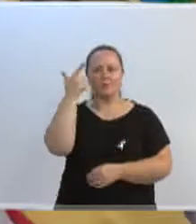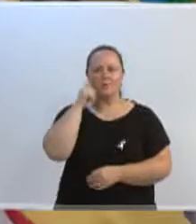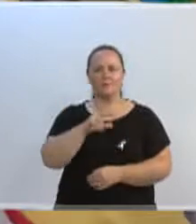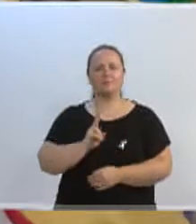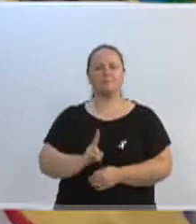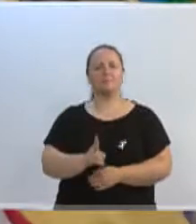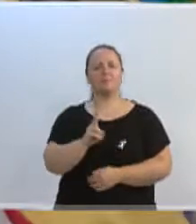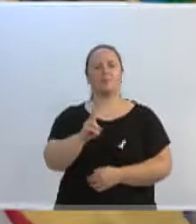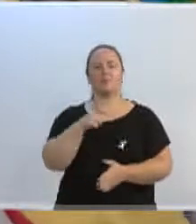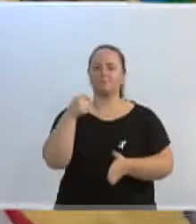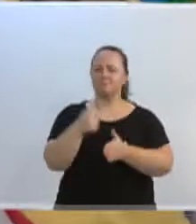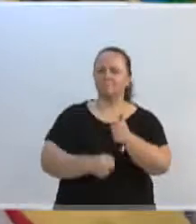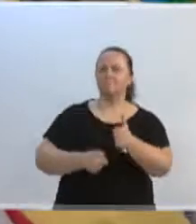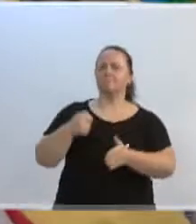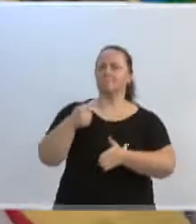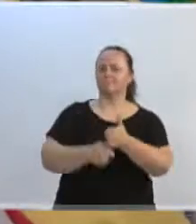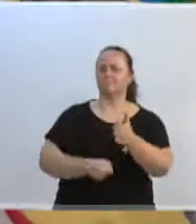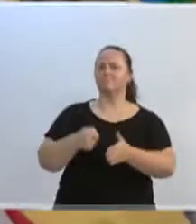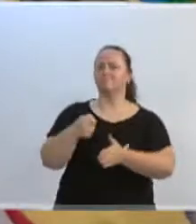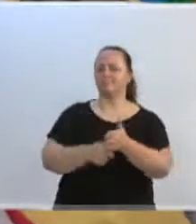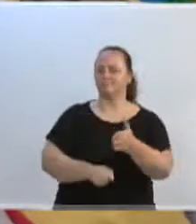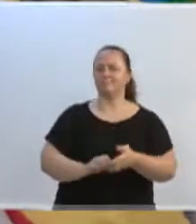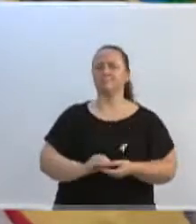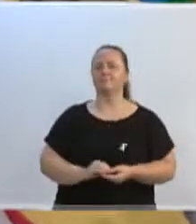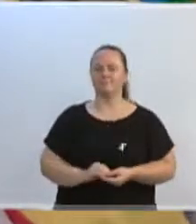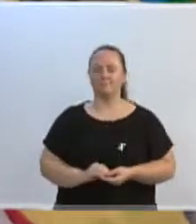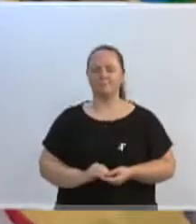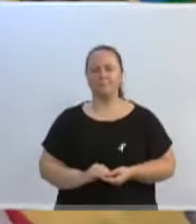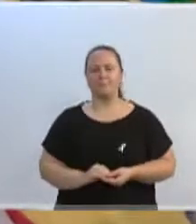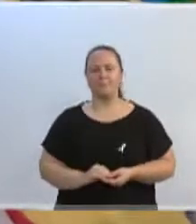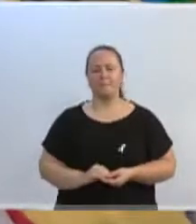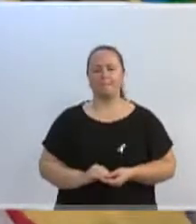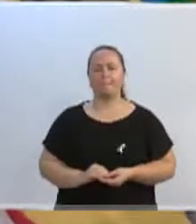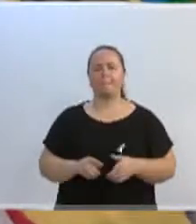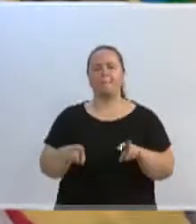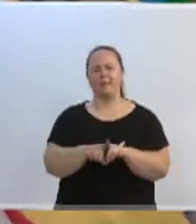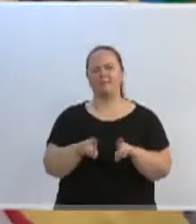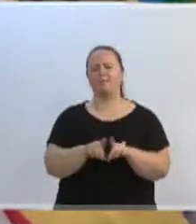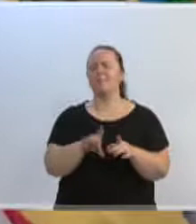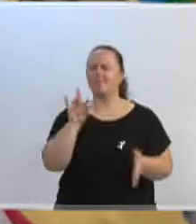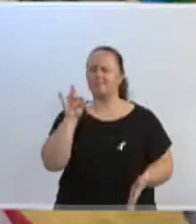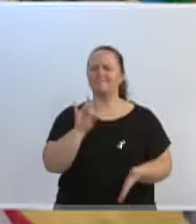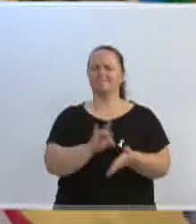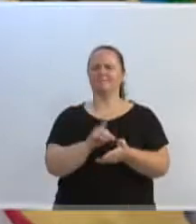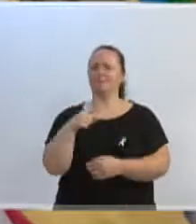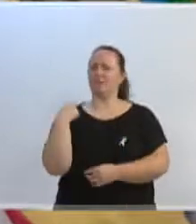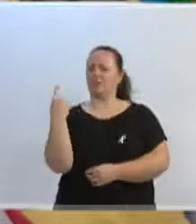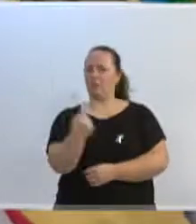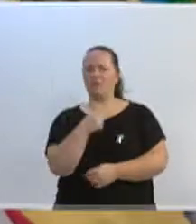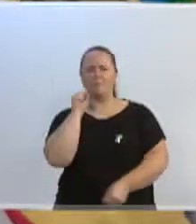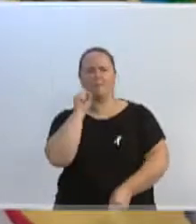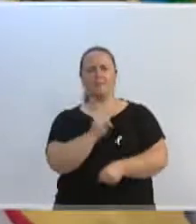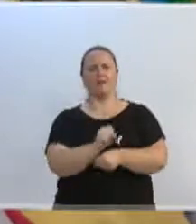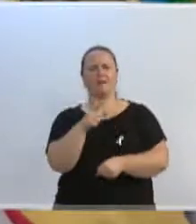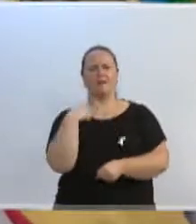a nossa luta e que a gente, às vezes, pare de reclamar da